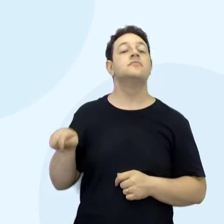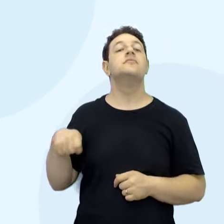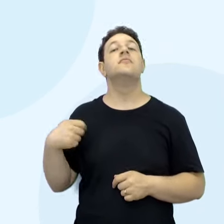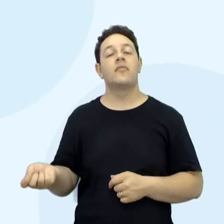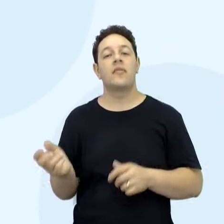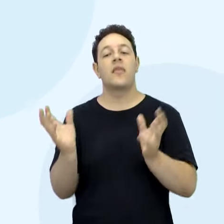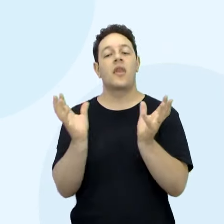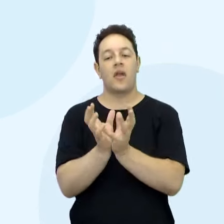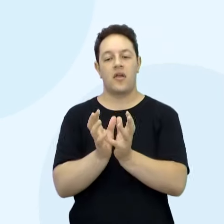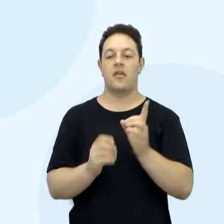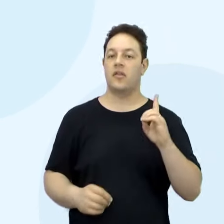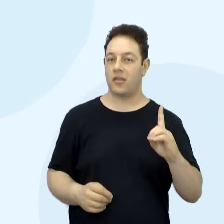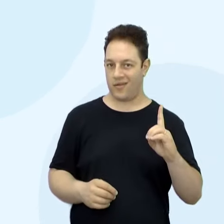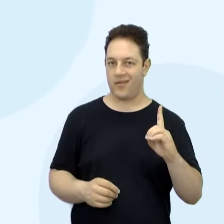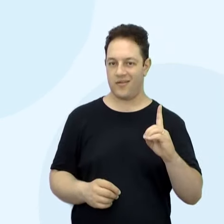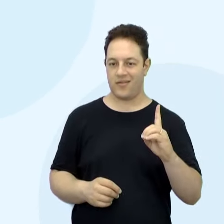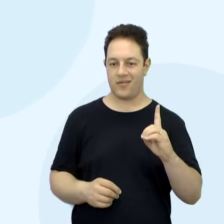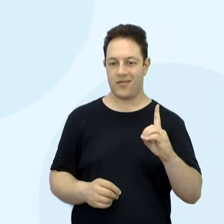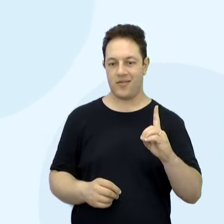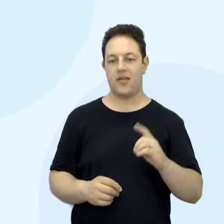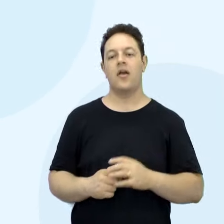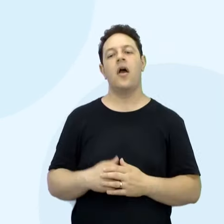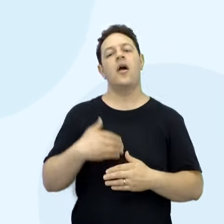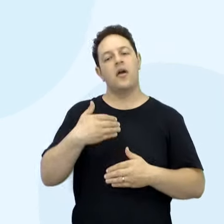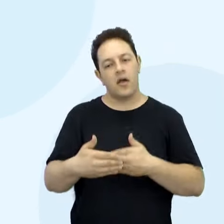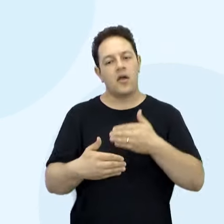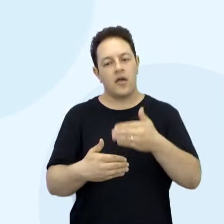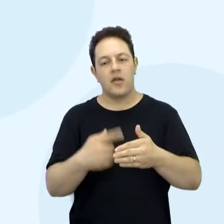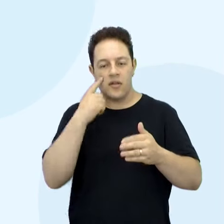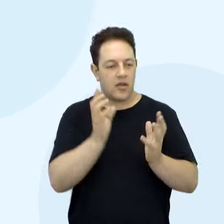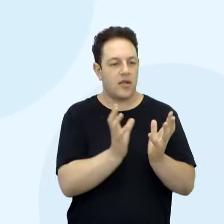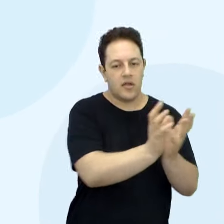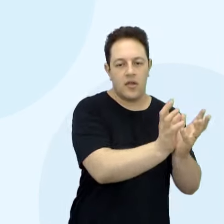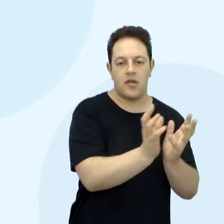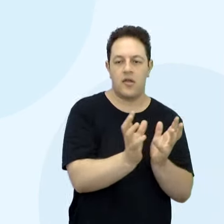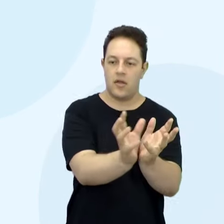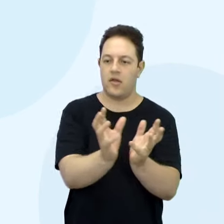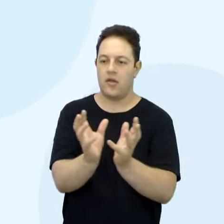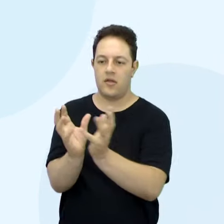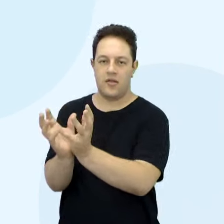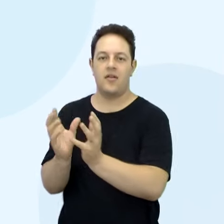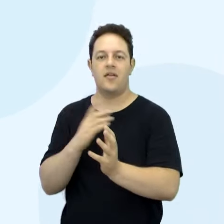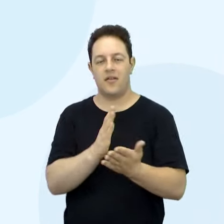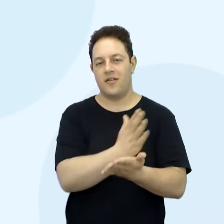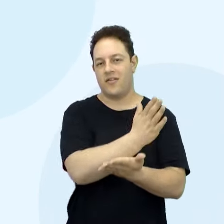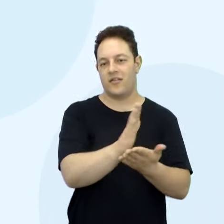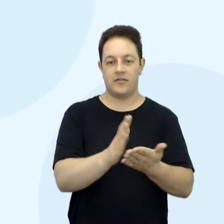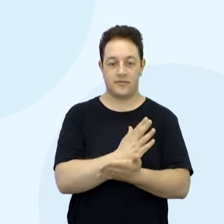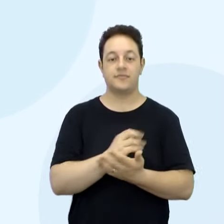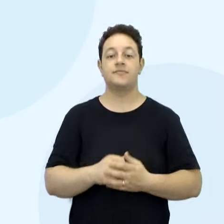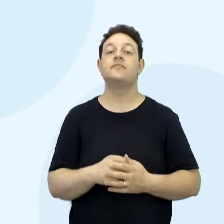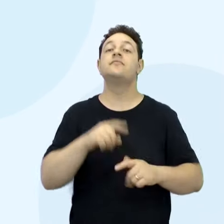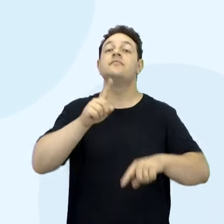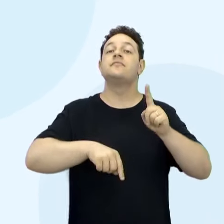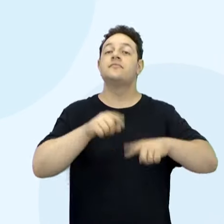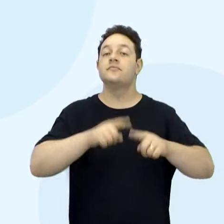considerada classe D. E assim a gente é subdivididos por classes.